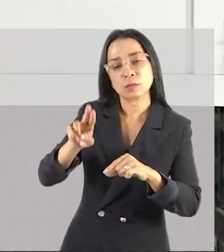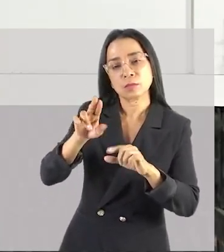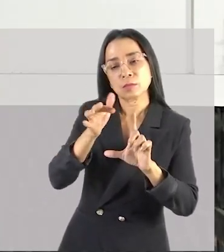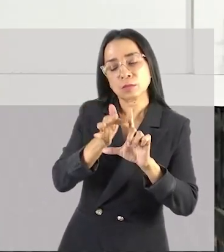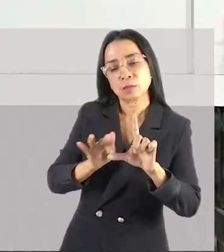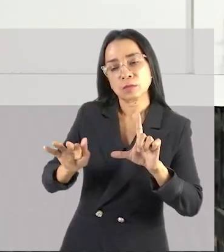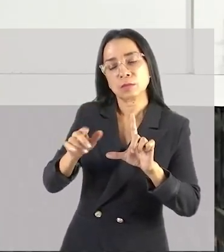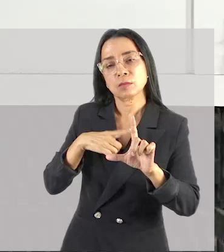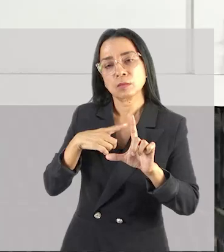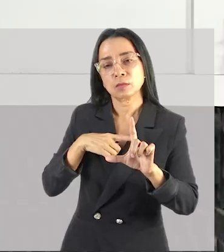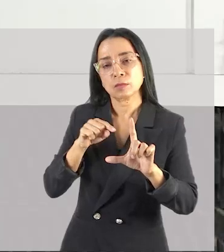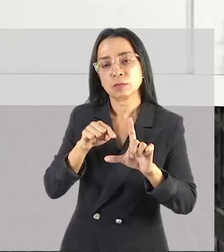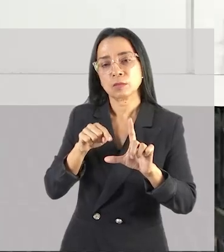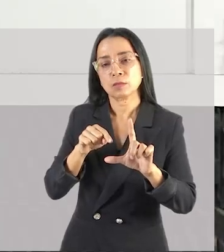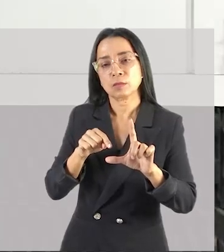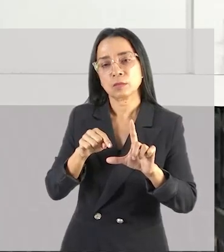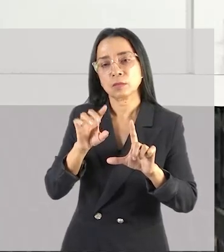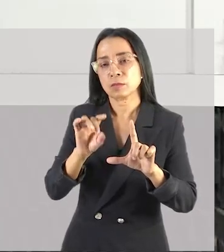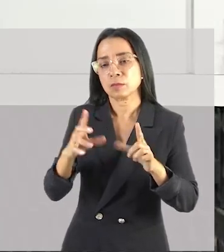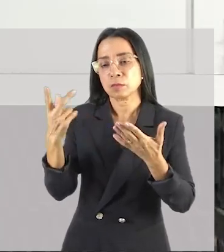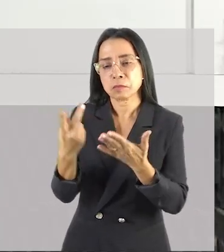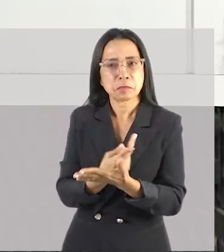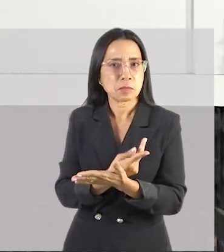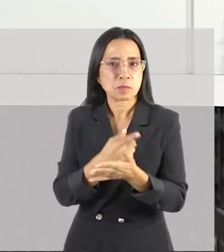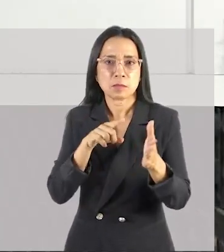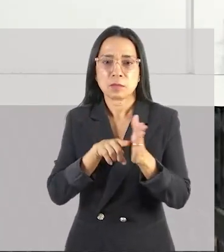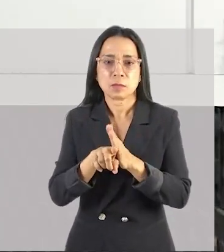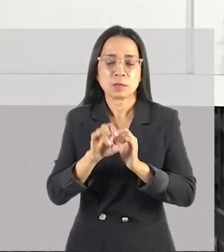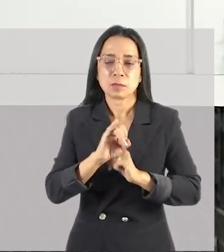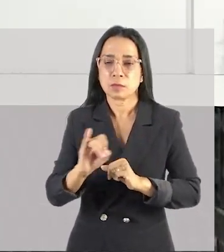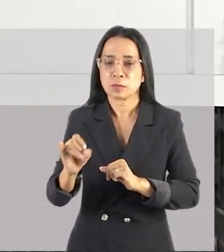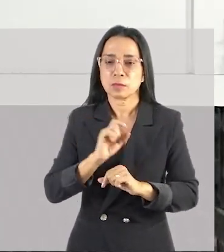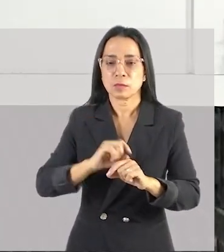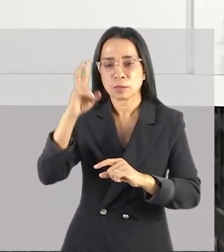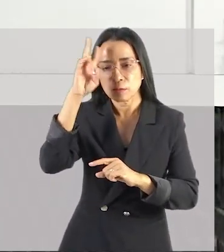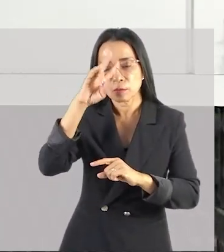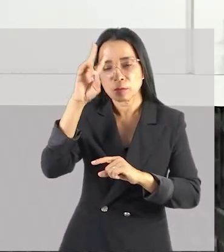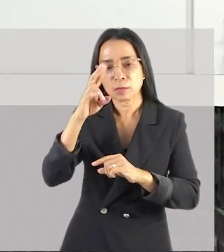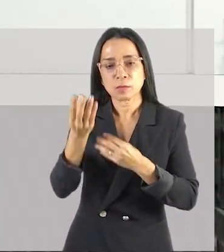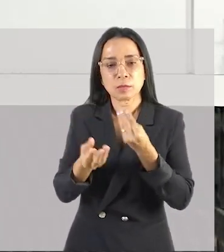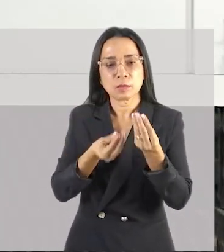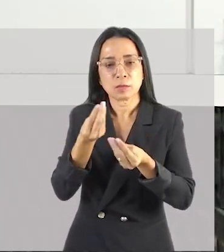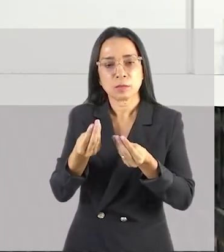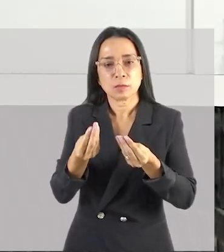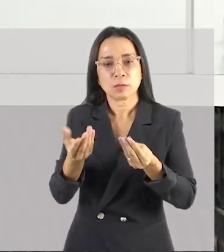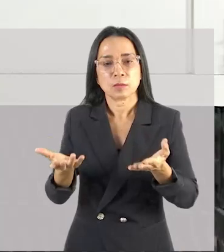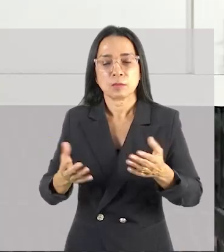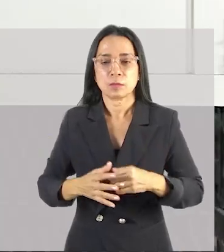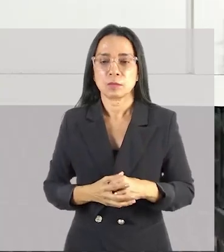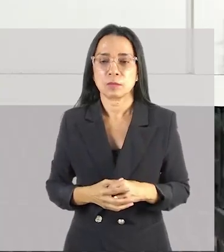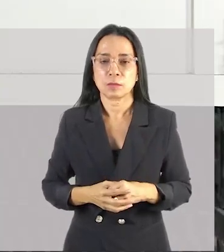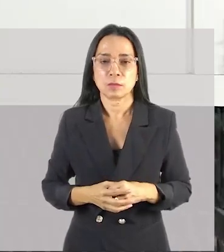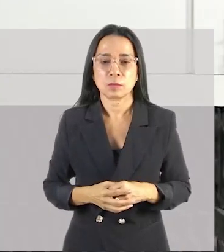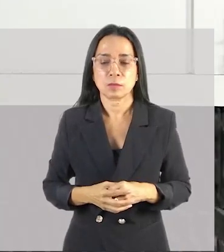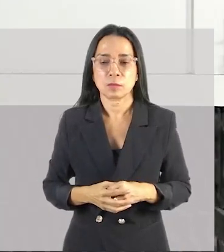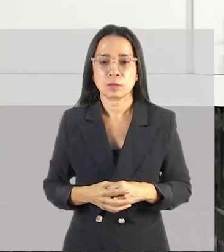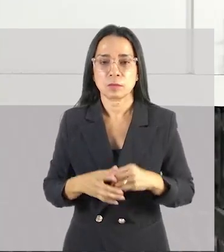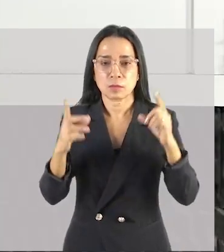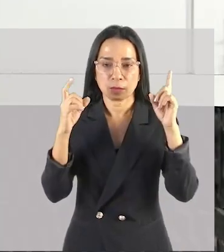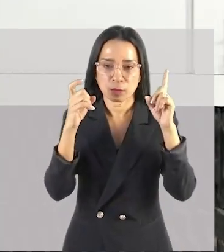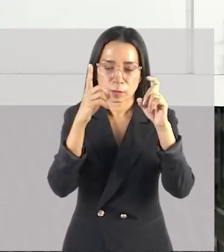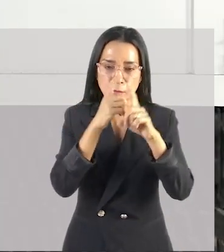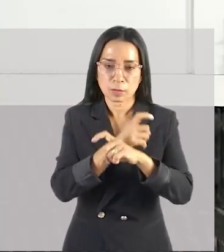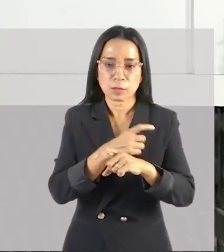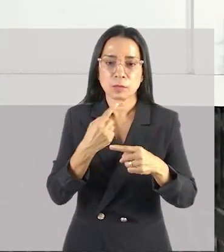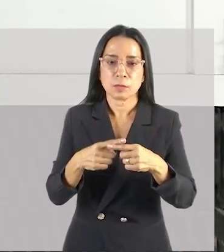Você tem um lado, você só erra uma questão dessa se você não lembrar da fórmula no momento. Aí fica mais difícil, porque